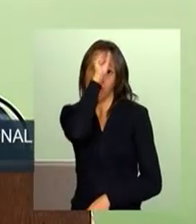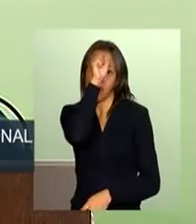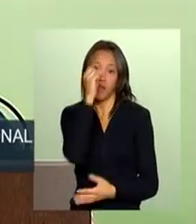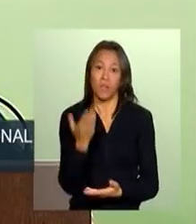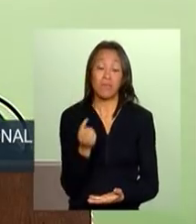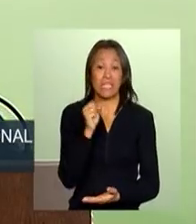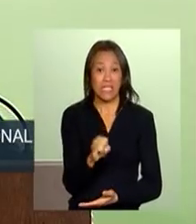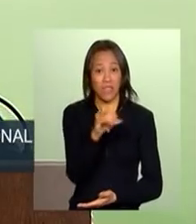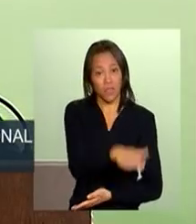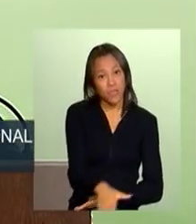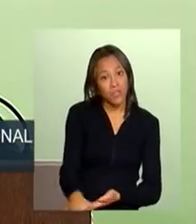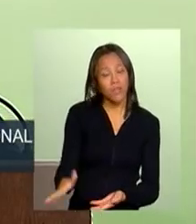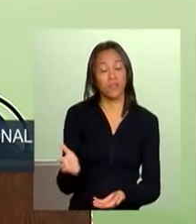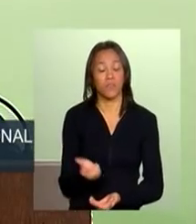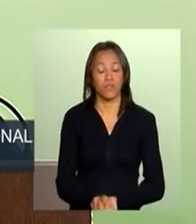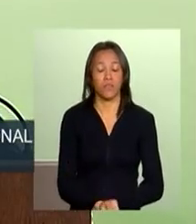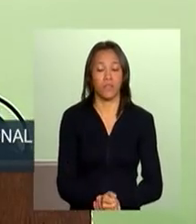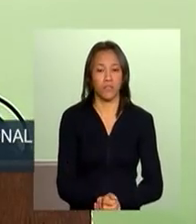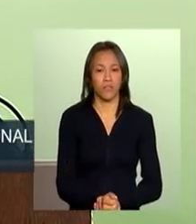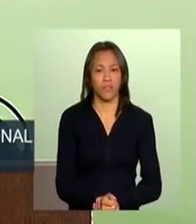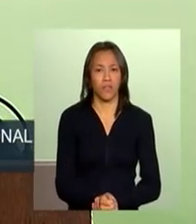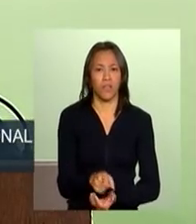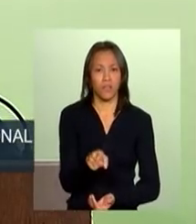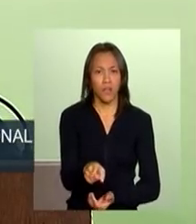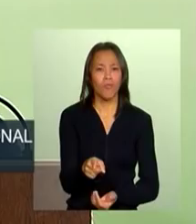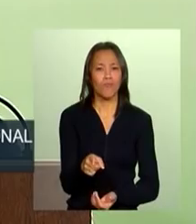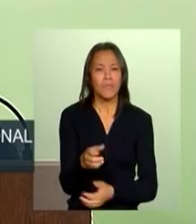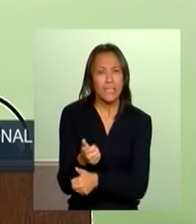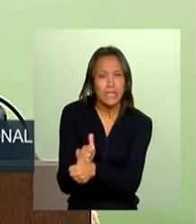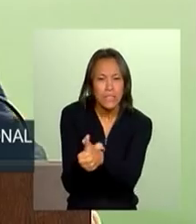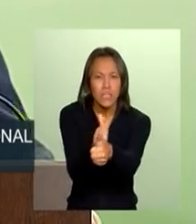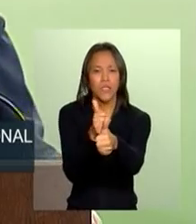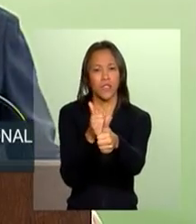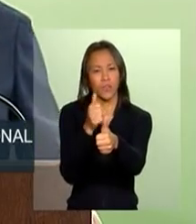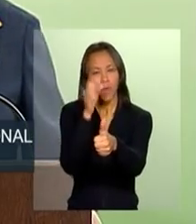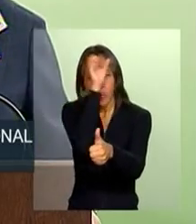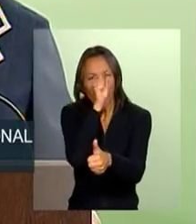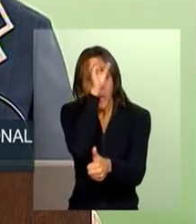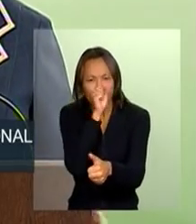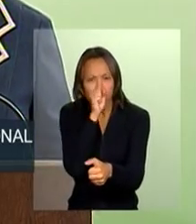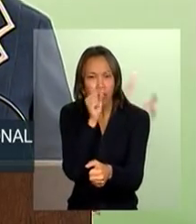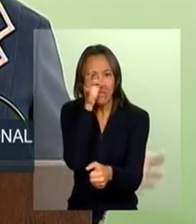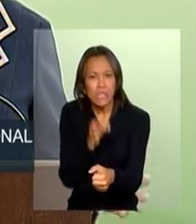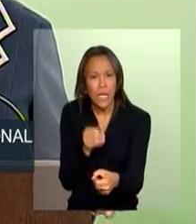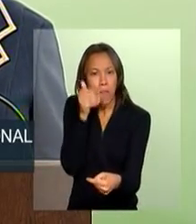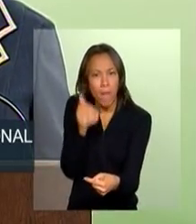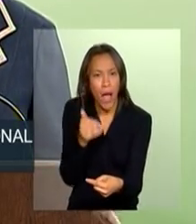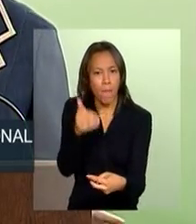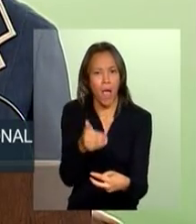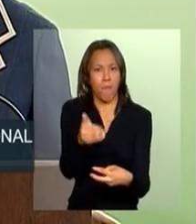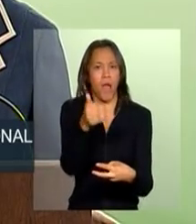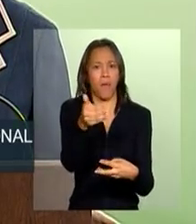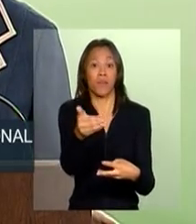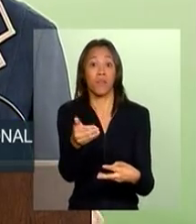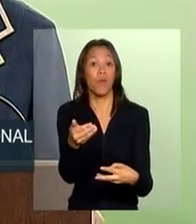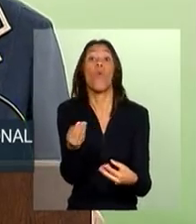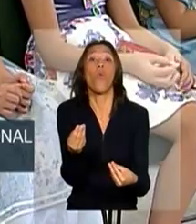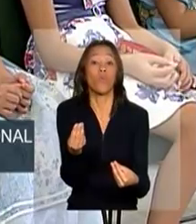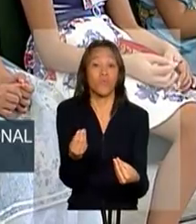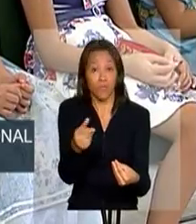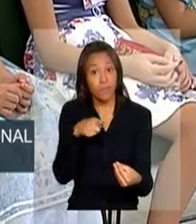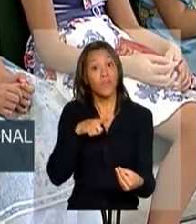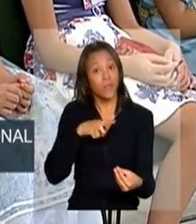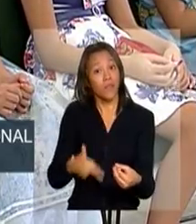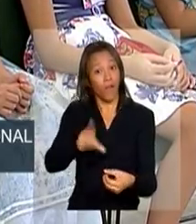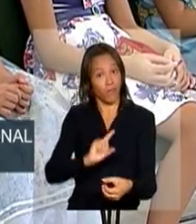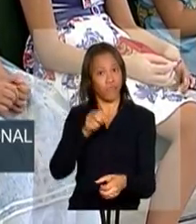se as crianças estão seguindo um ciclo de alfabetização efetivo sem avaliar.